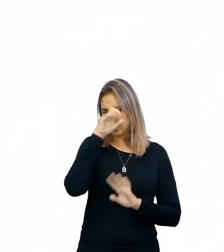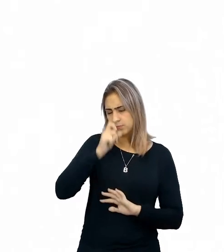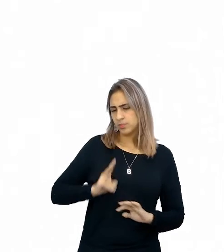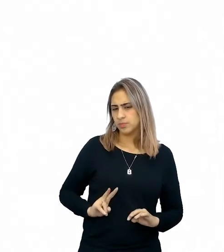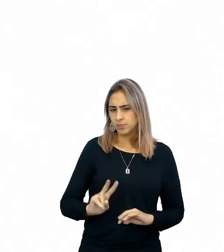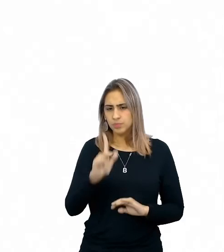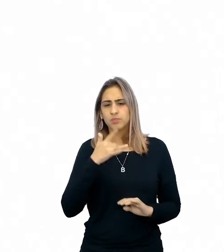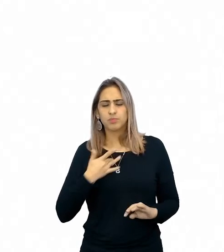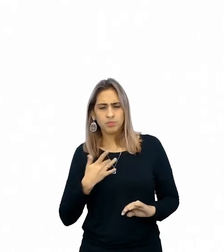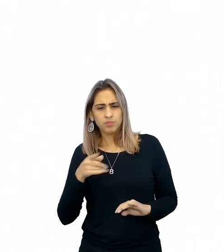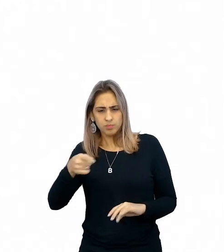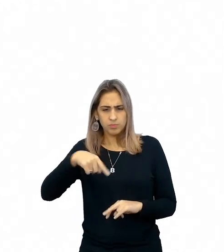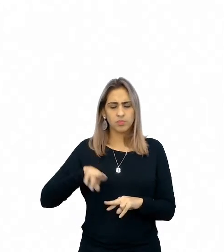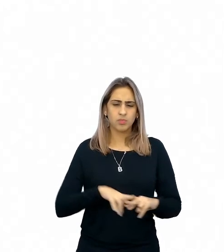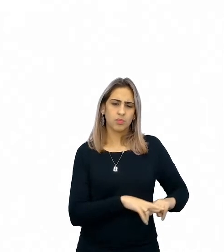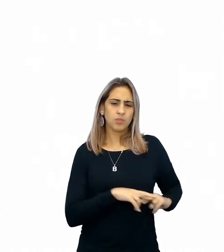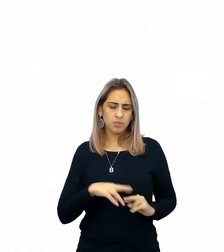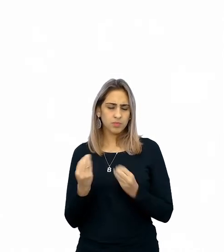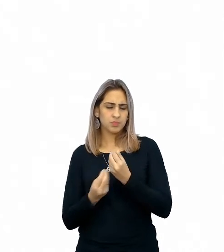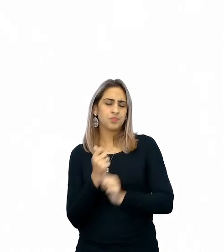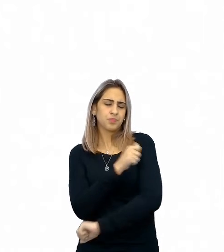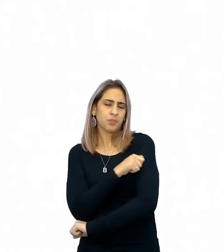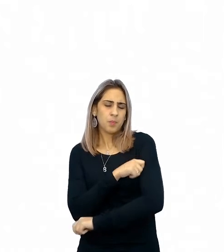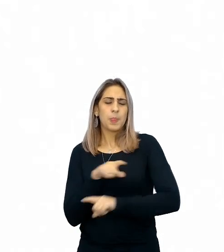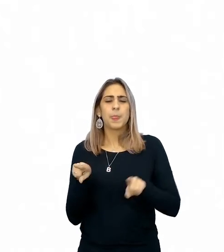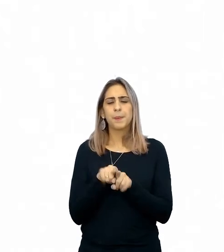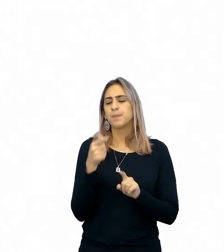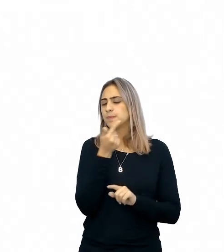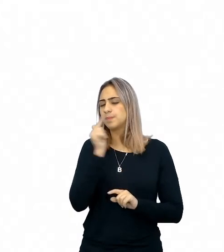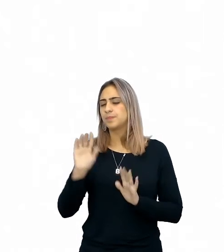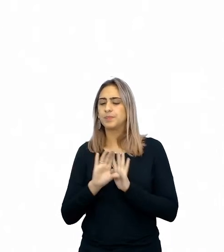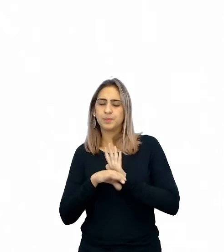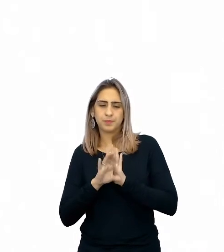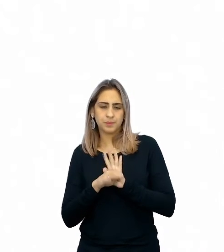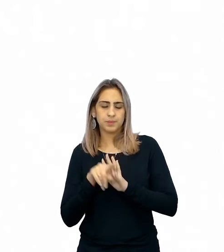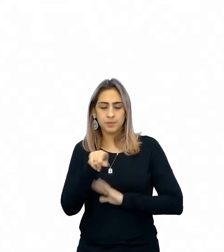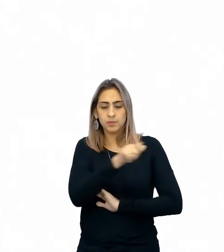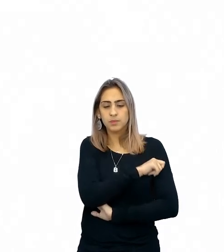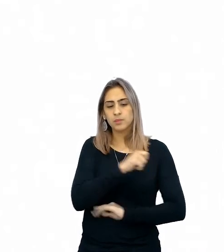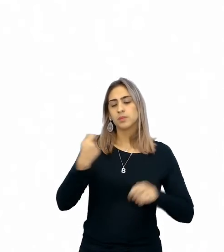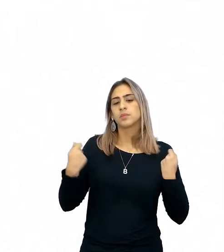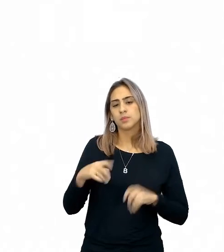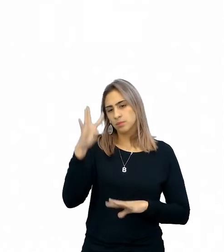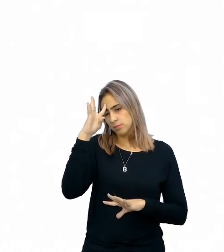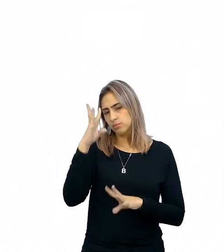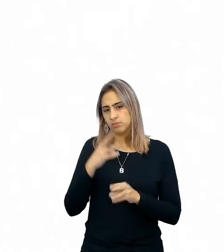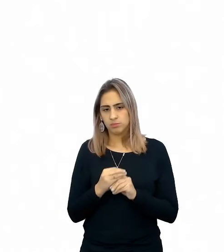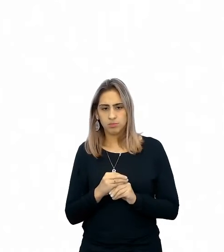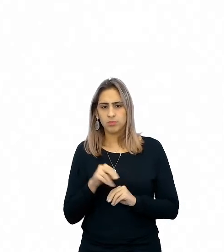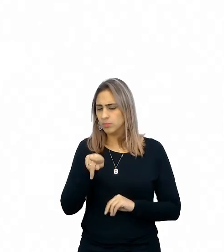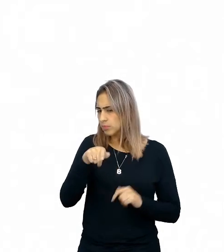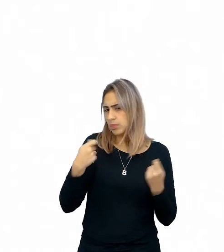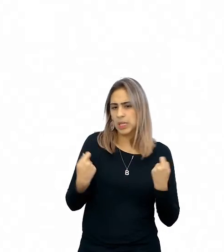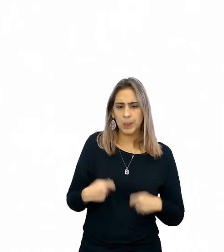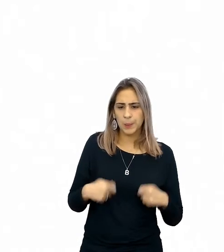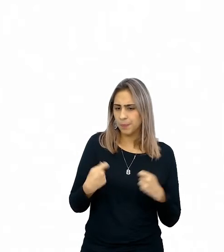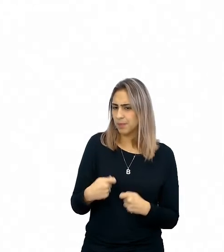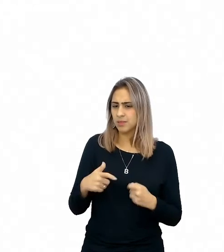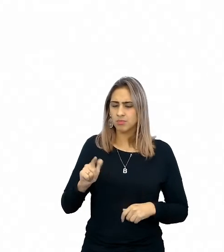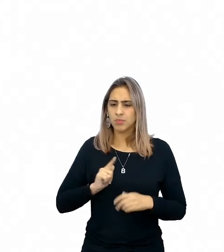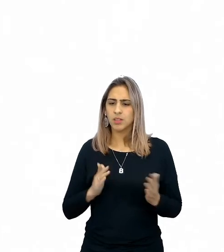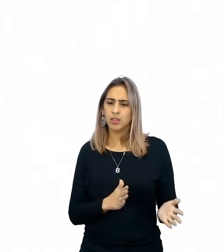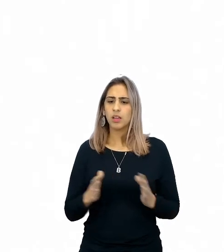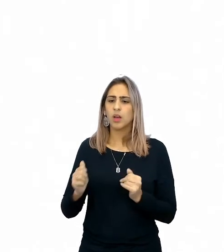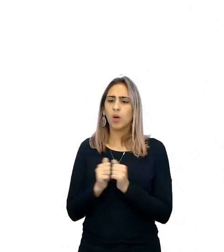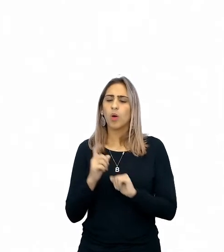que vale a pena você retomar com o aluno, também traz um outro conceito que o aluno precisa compreender. Você não precisa entrar com